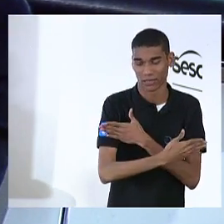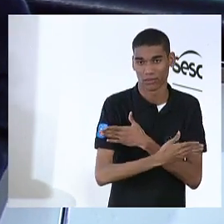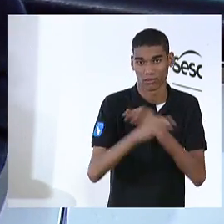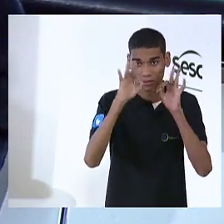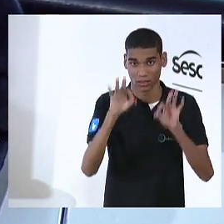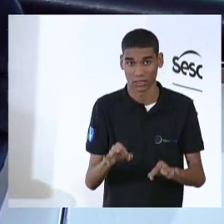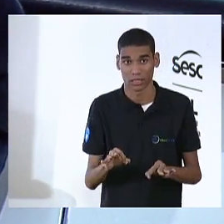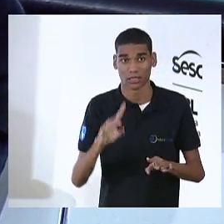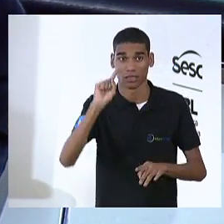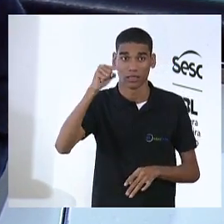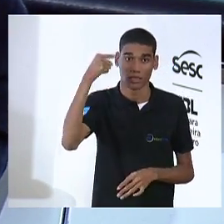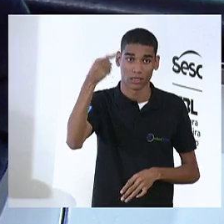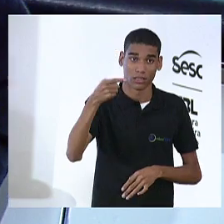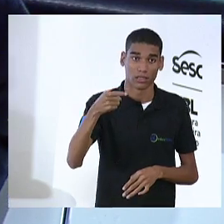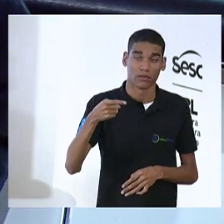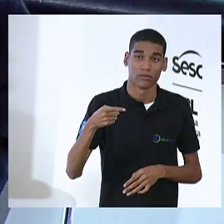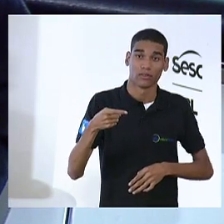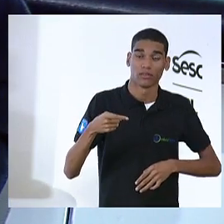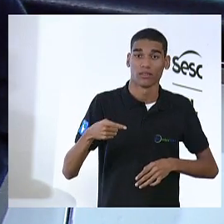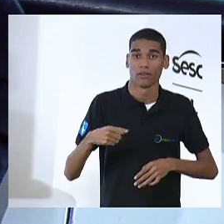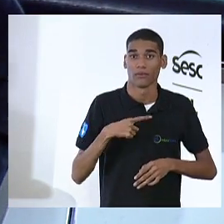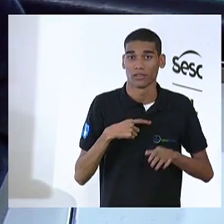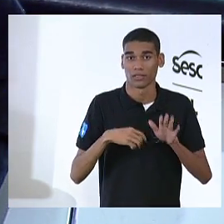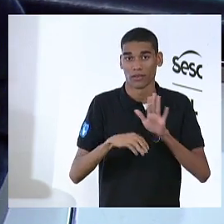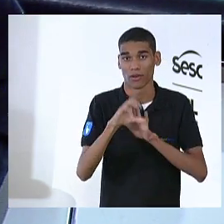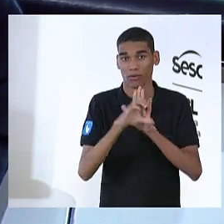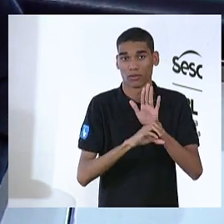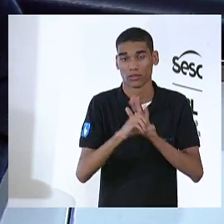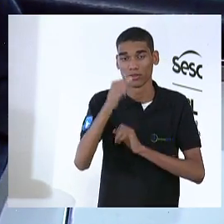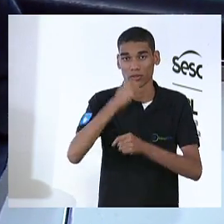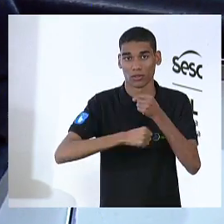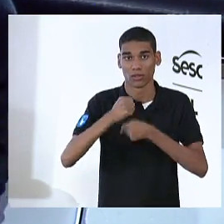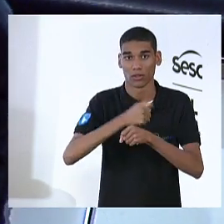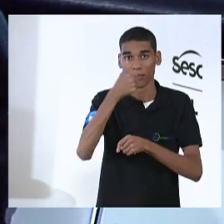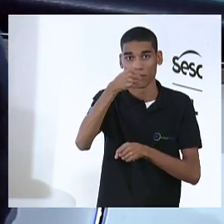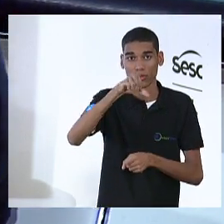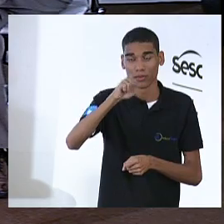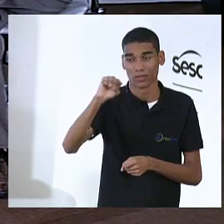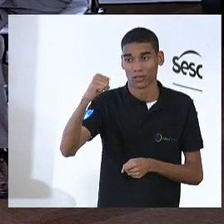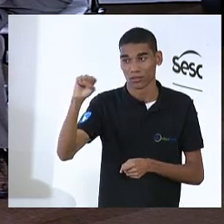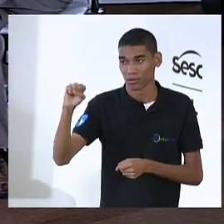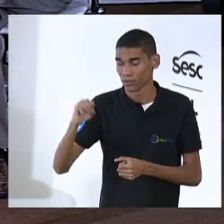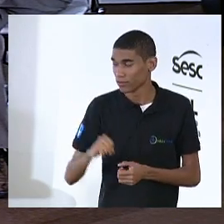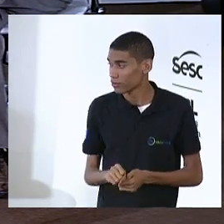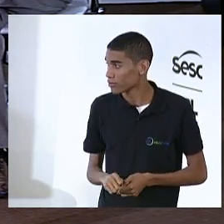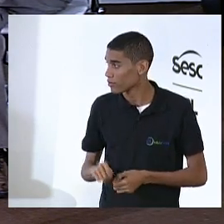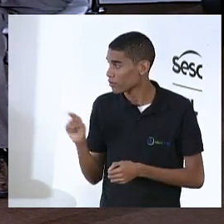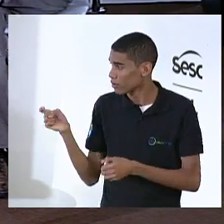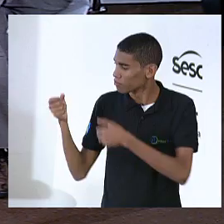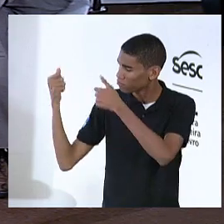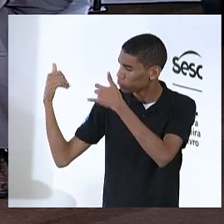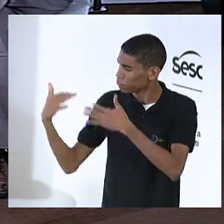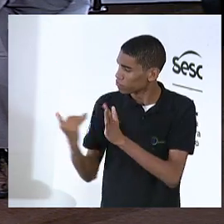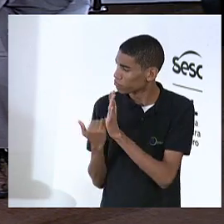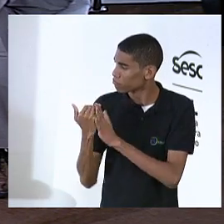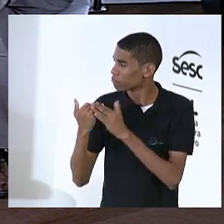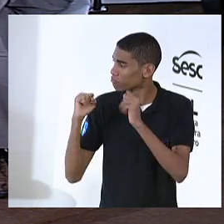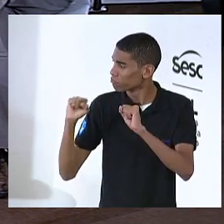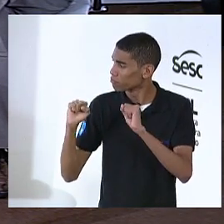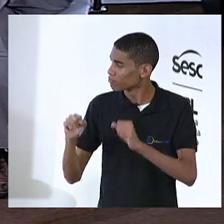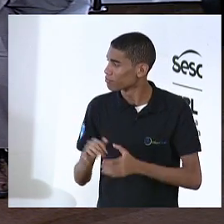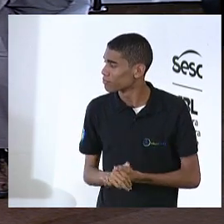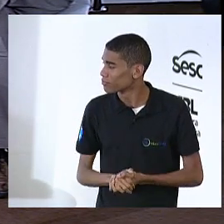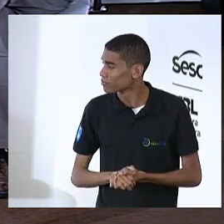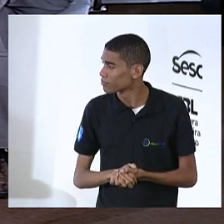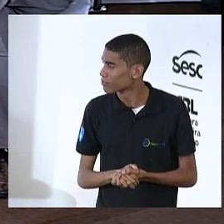E depois... foi recepcionado pela Constituição de 88. Não sei, Ladislau, se você queria comentar alguma coisa ou se a gente passa para... Eu queria